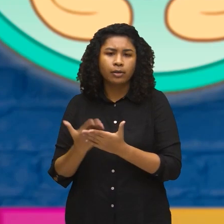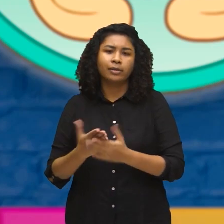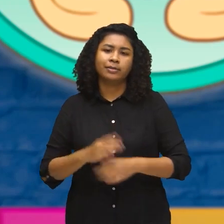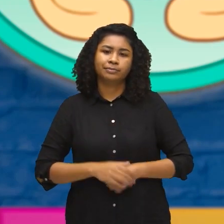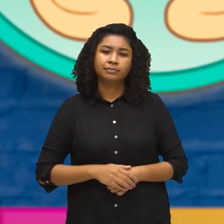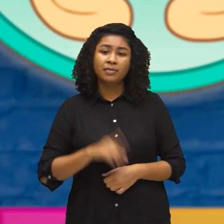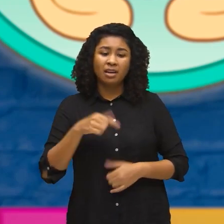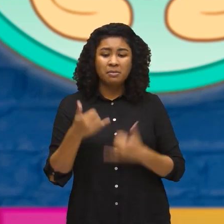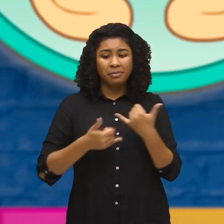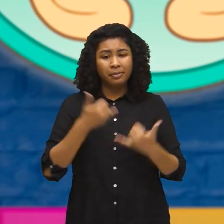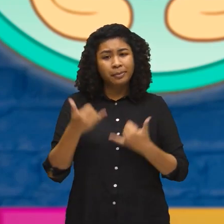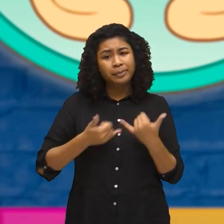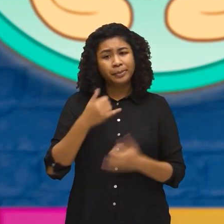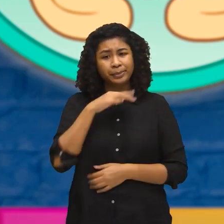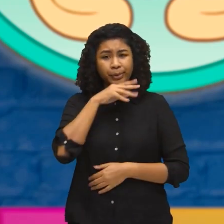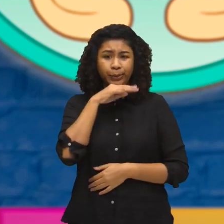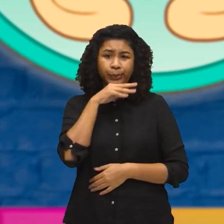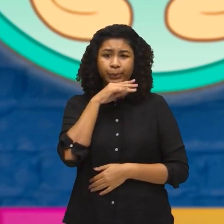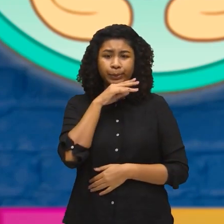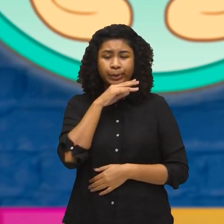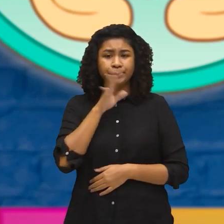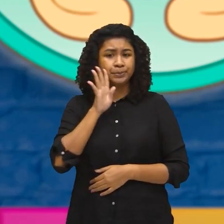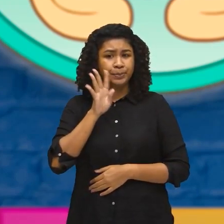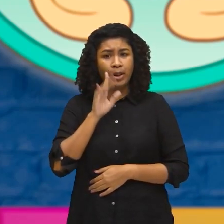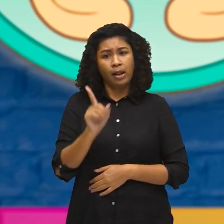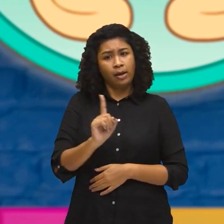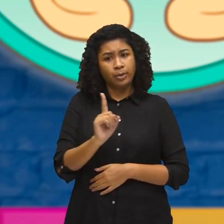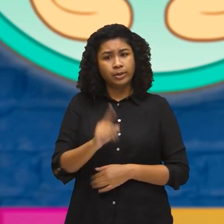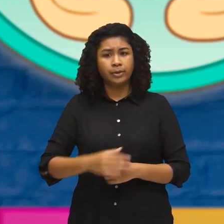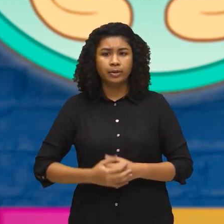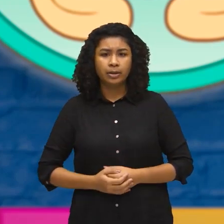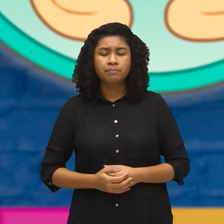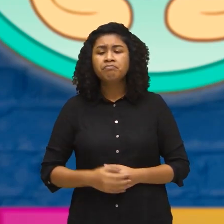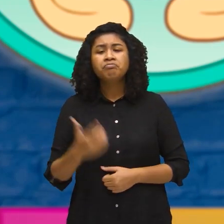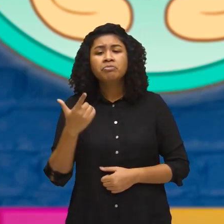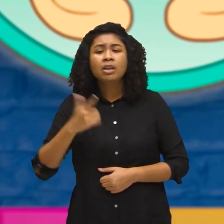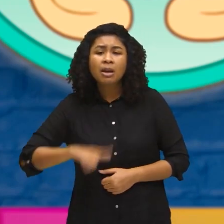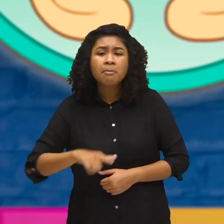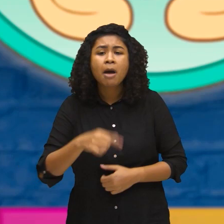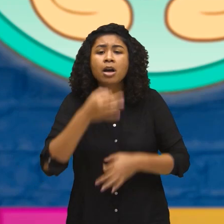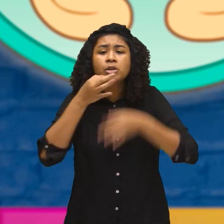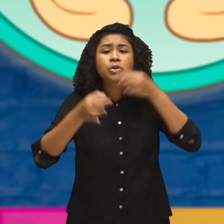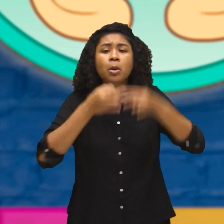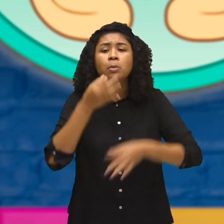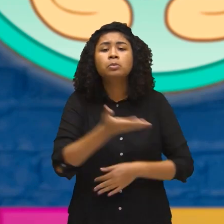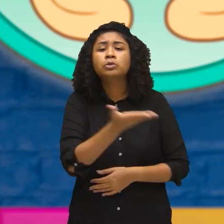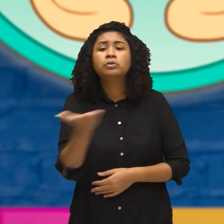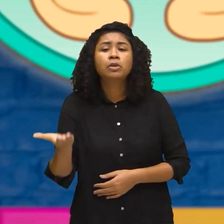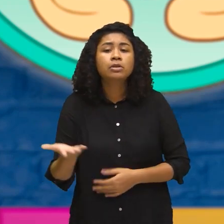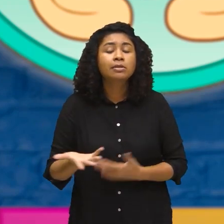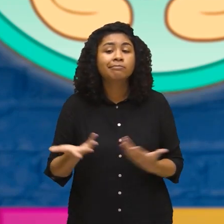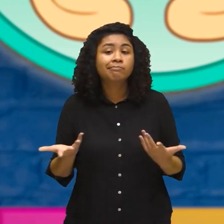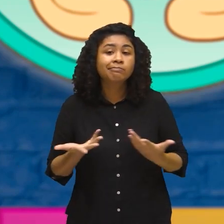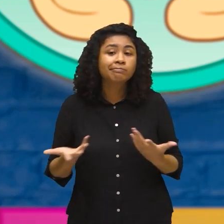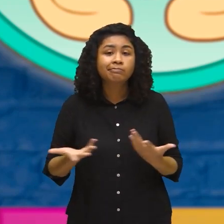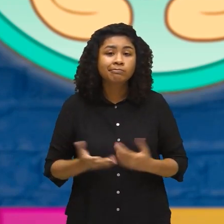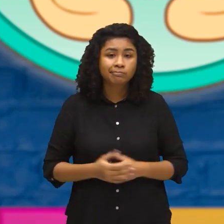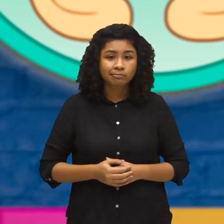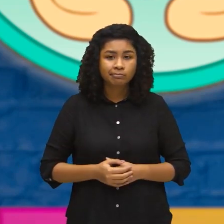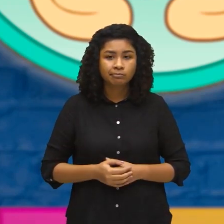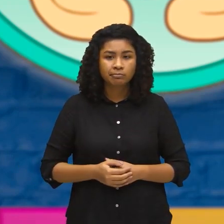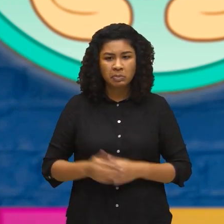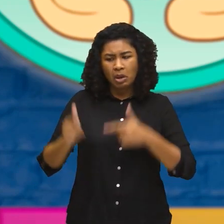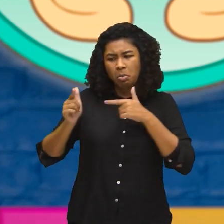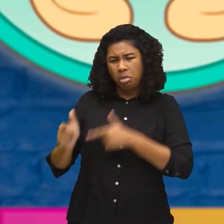Quem mais pode nos ajudar, né, a falar sobre bullying e trollagem? As duas